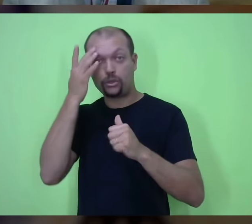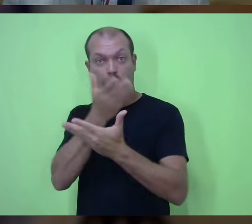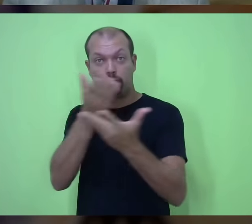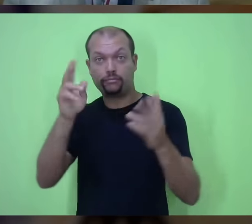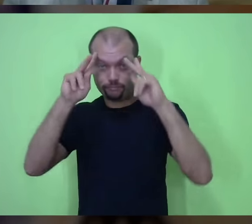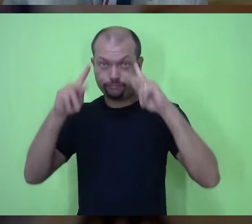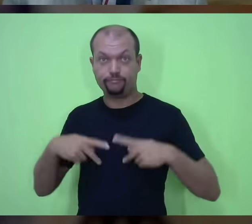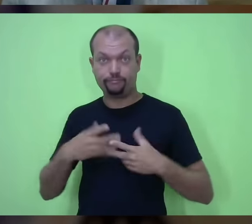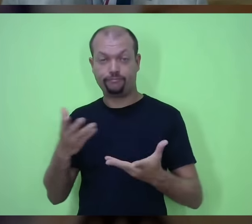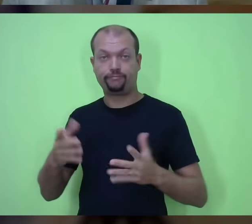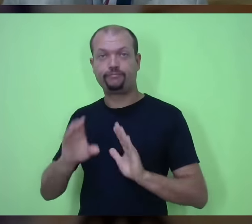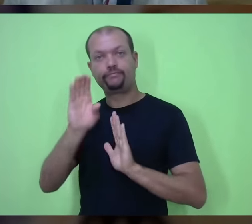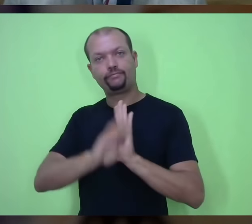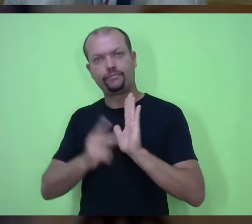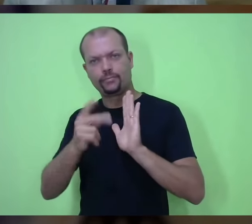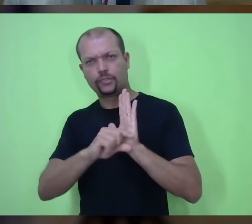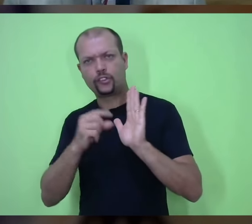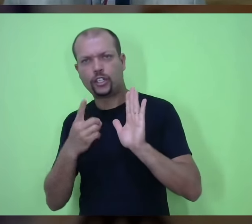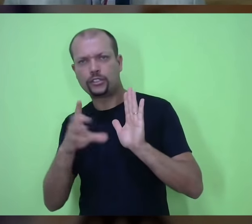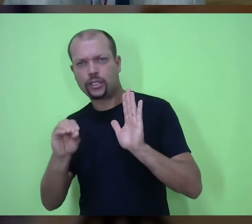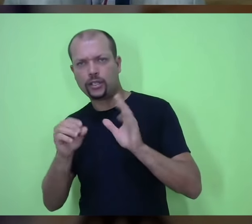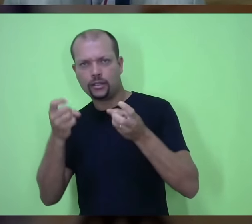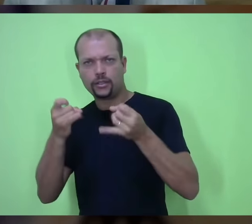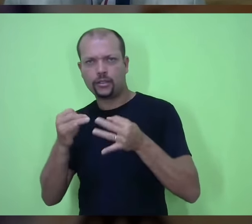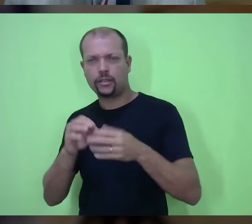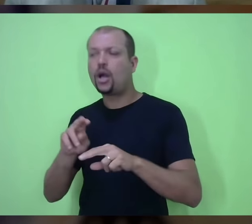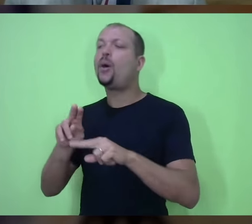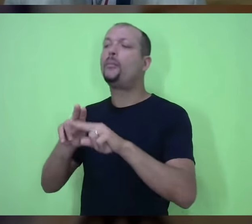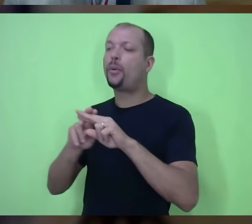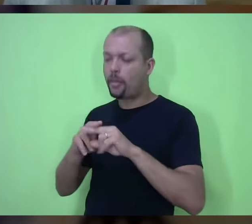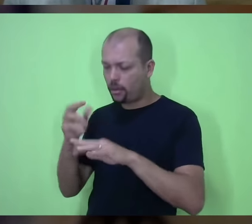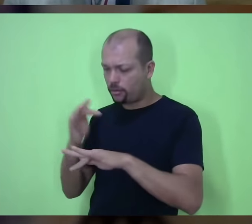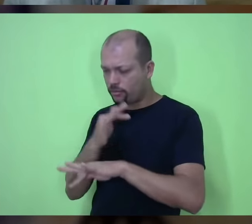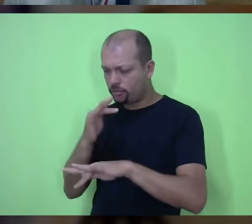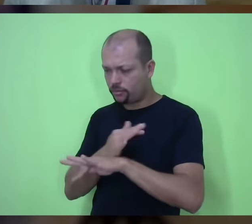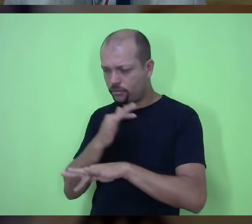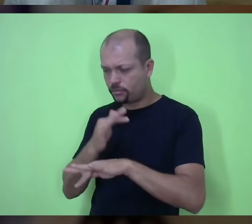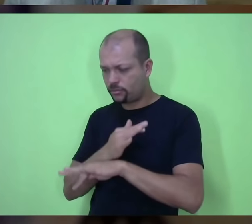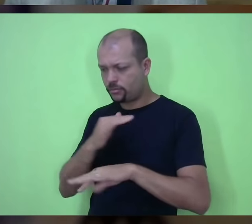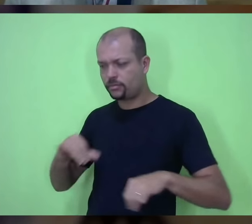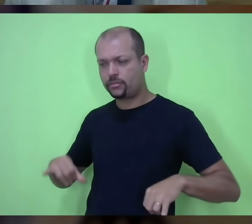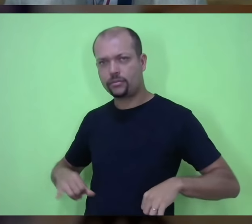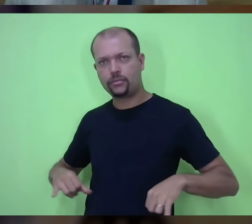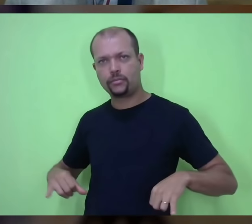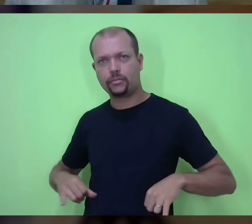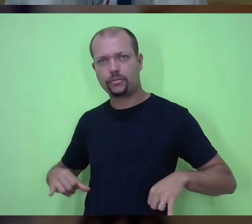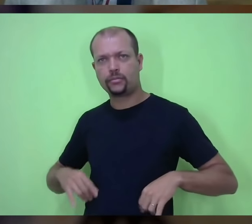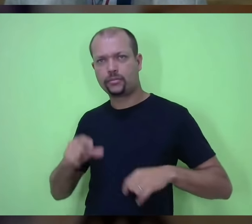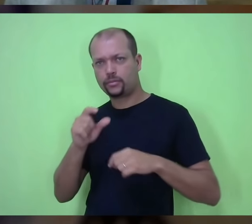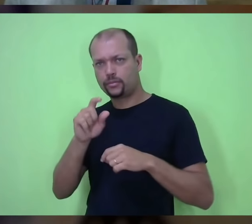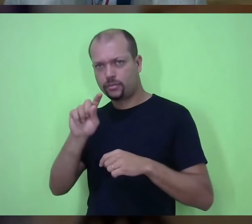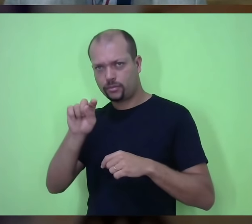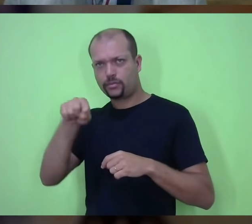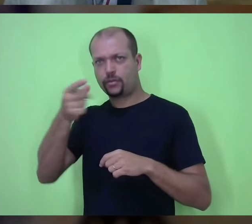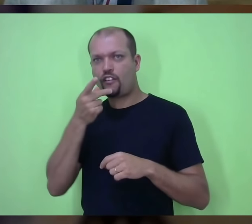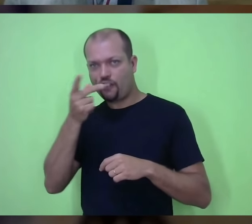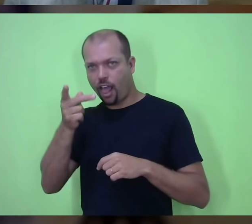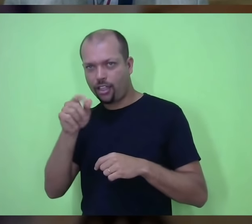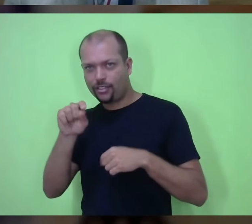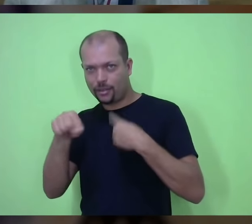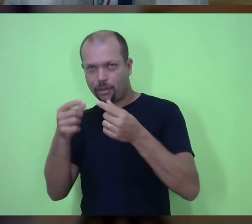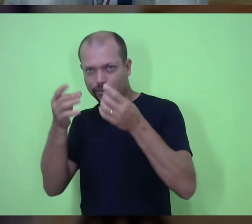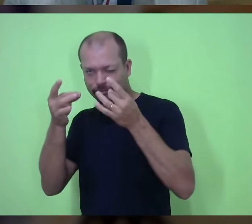capítulo 2, ainda no versículo 10, ele fala: por meio de seus sofrimentos, aí vai falar do aperfeiçoamento, deixa eu ver isso um pouco mais para frente, por isso eu não vou entrar